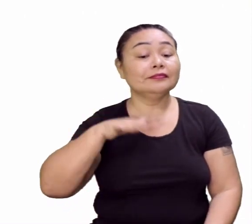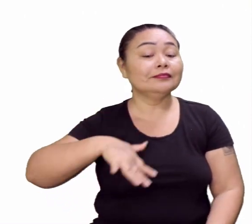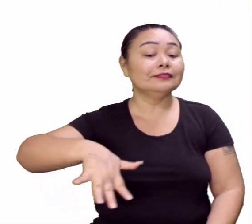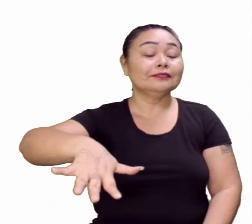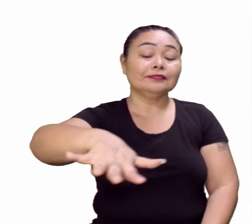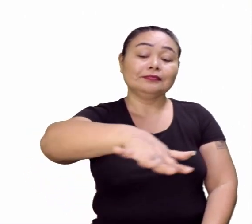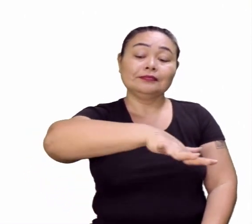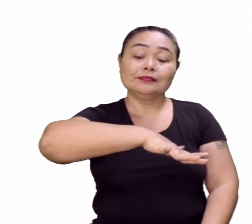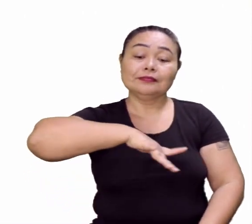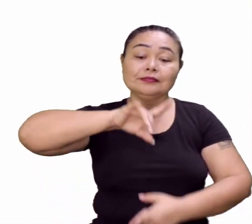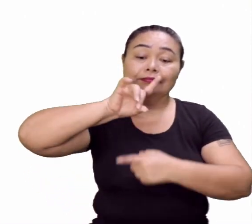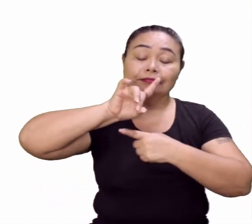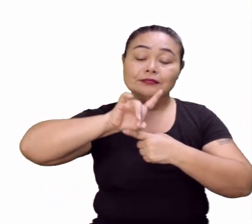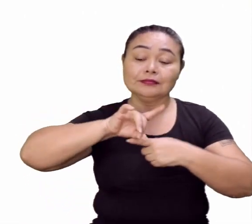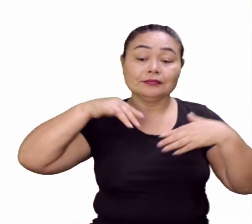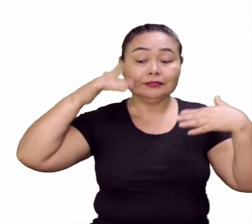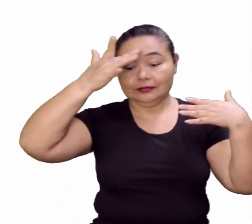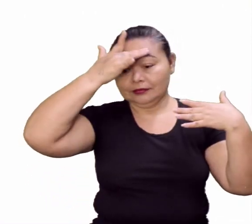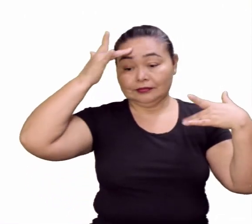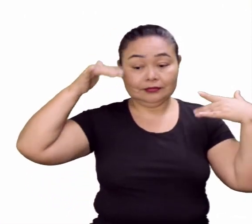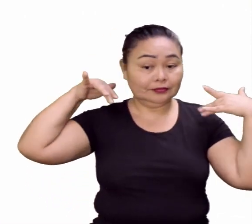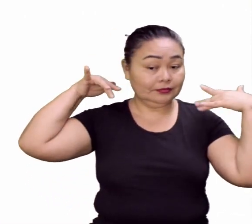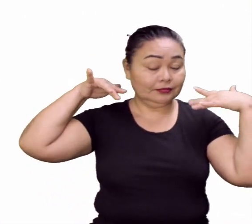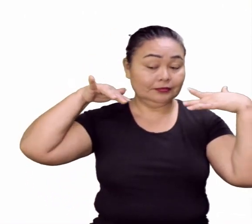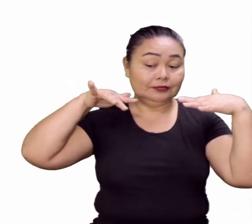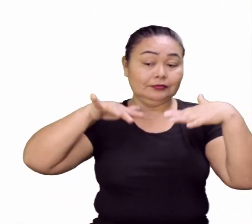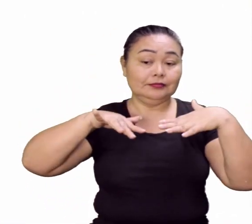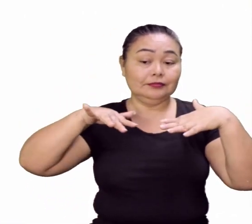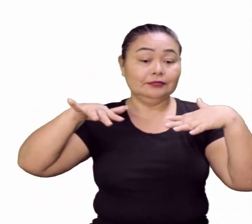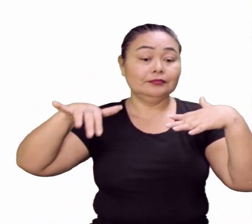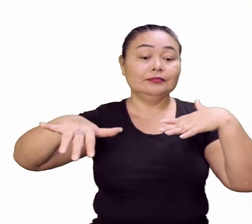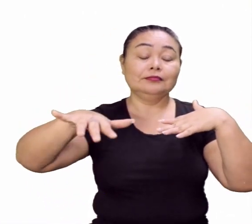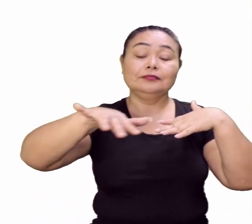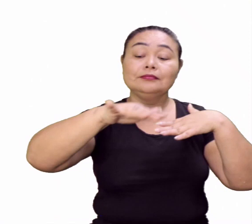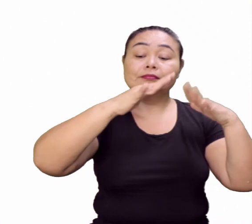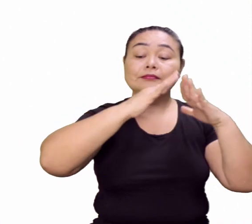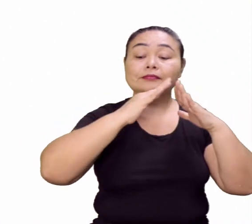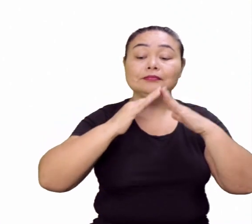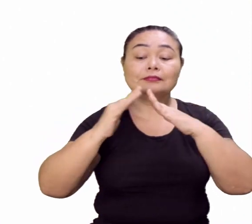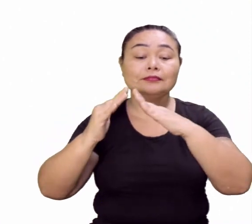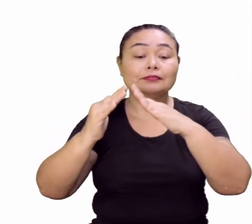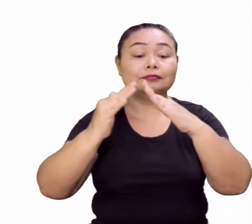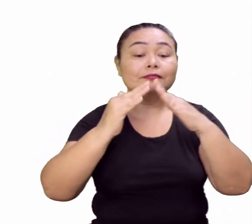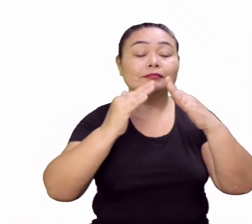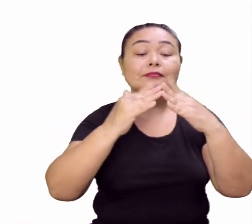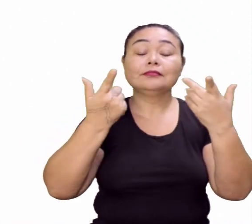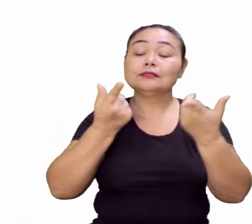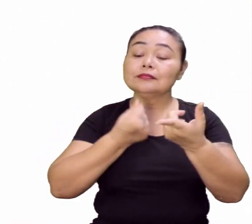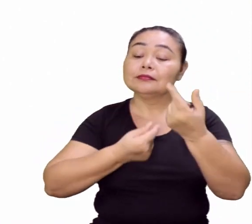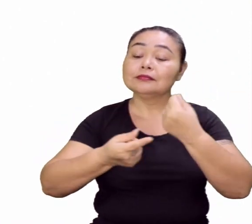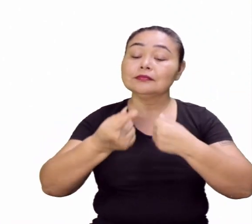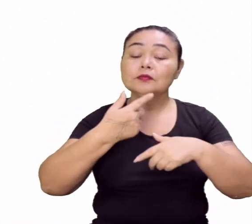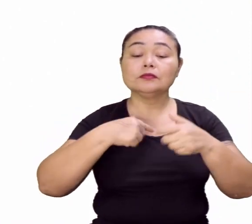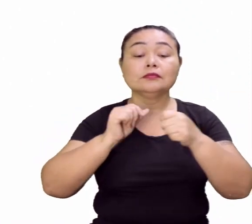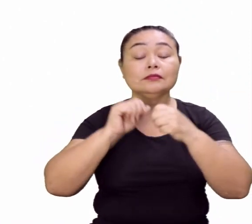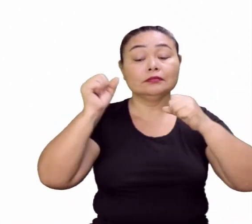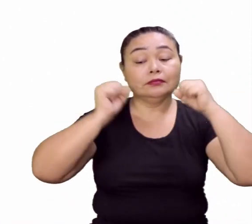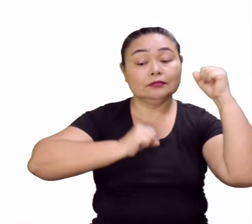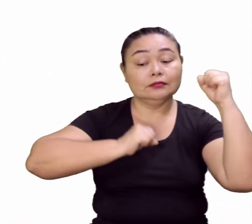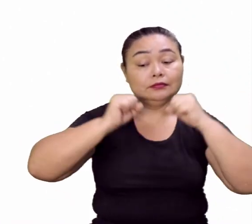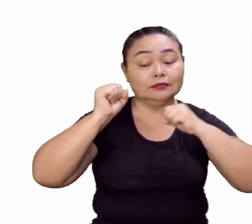área densamente povoada por zonas residenciais, comerciais